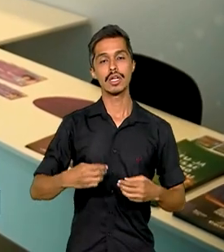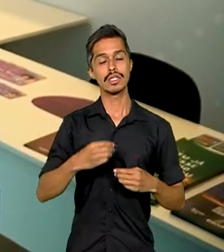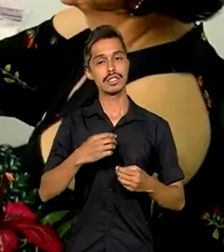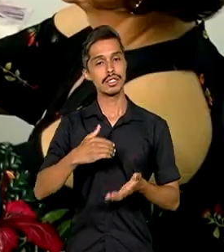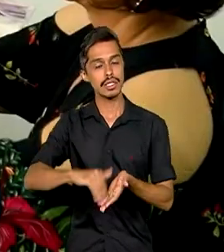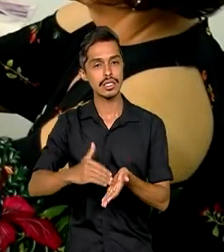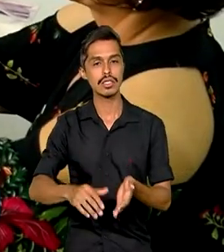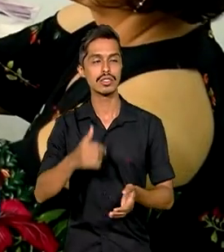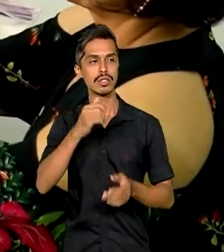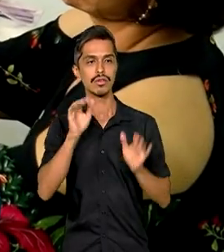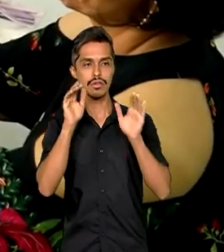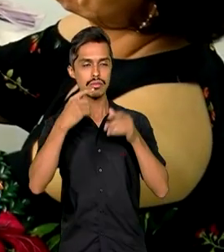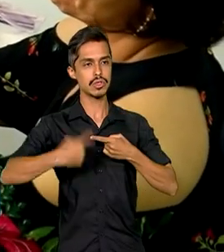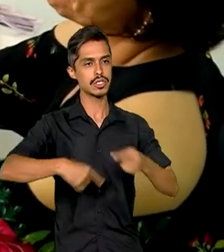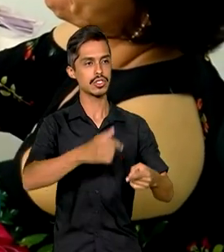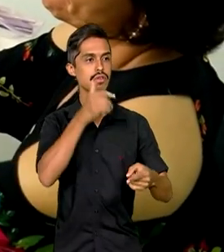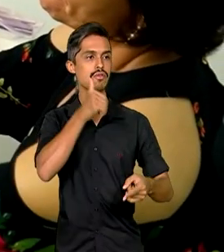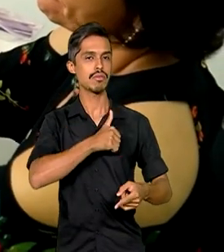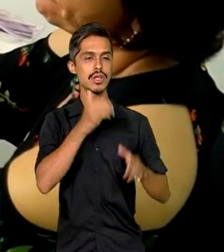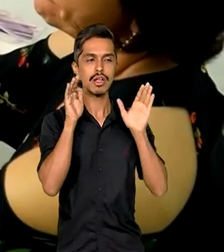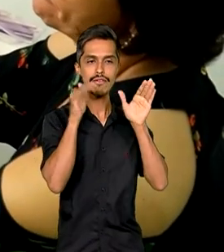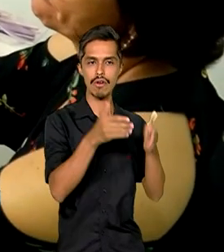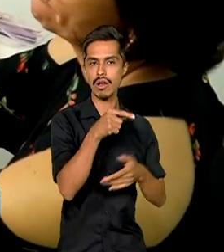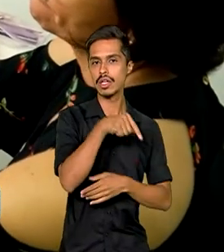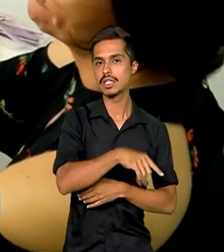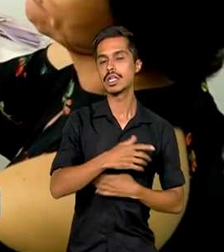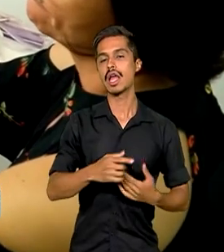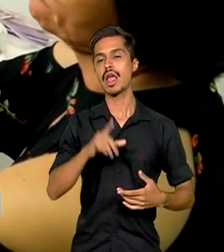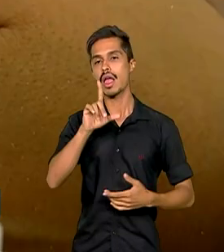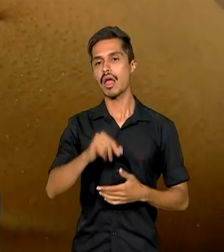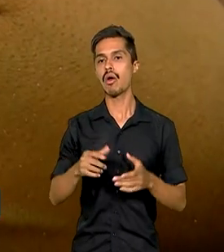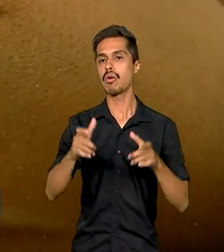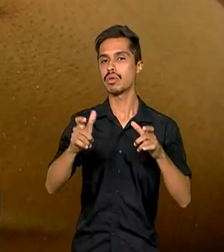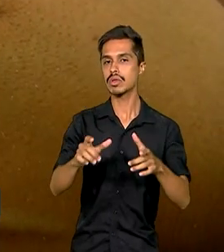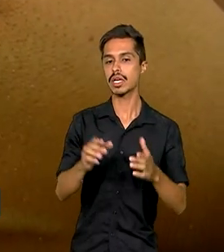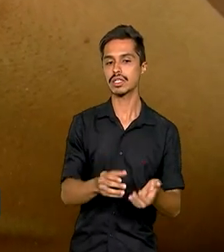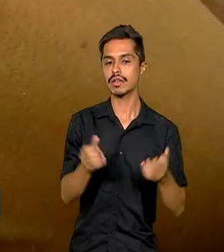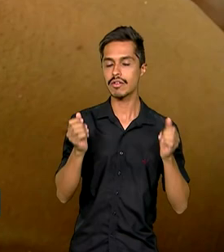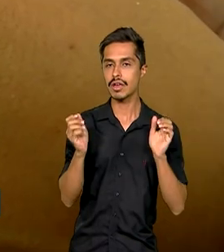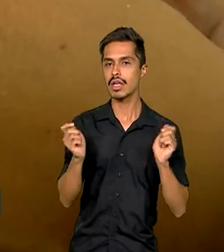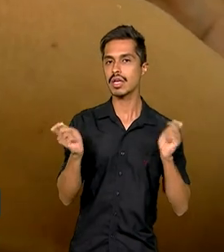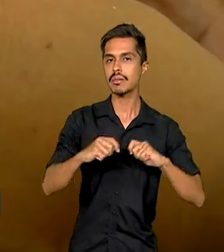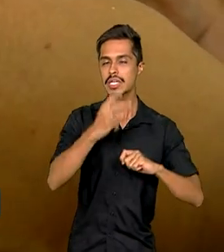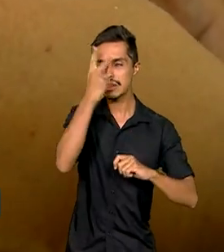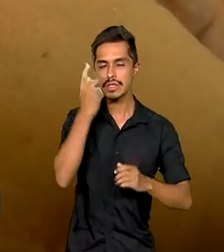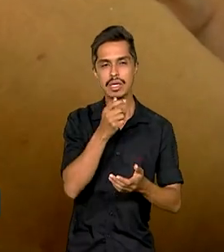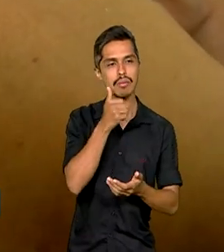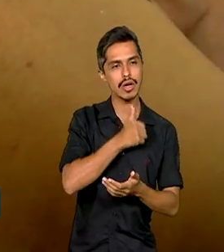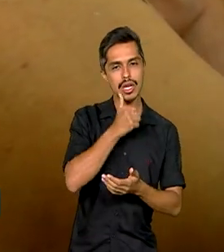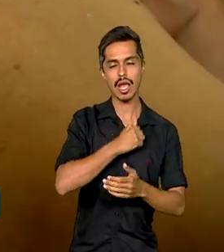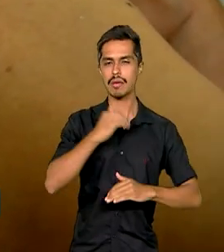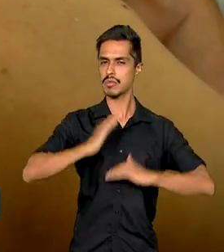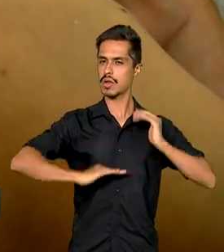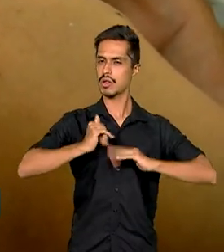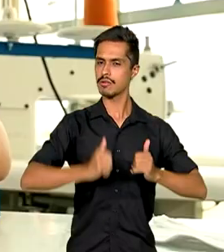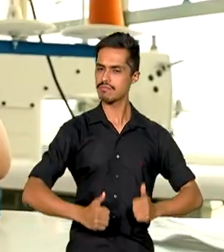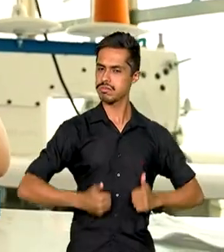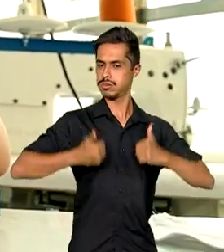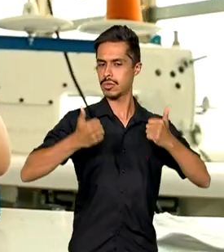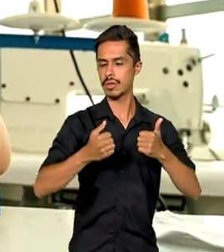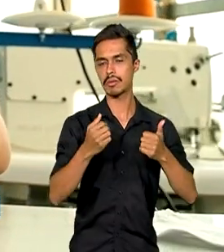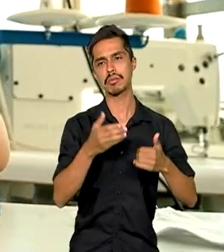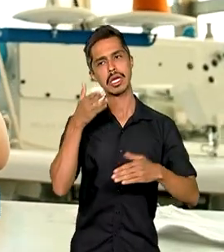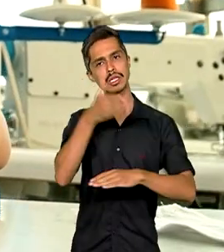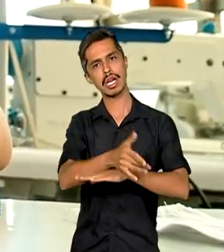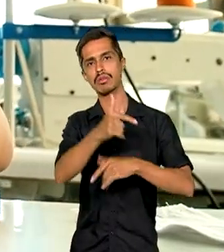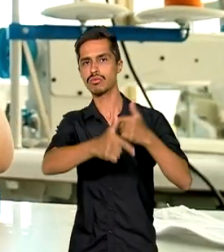para Mulheres do município, o centro será uma espécie de passaporte para que as mulheres possam se profissionalizar, seja para ingressar no